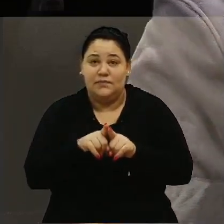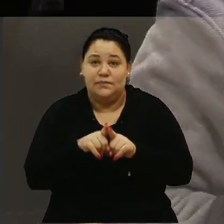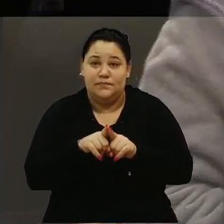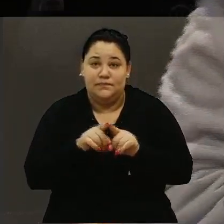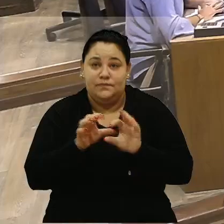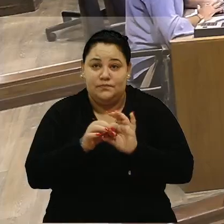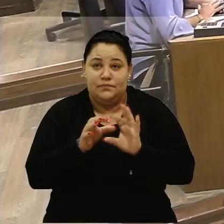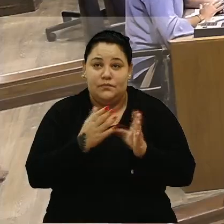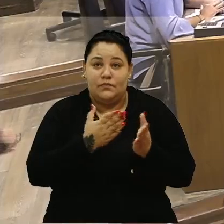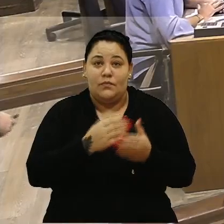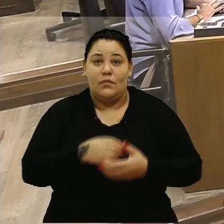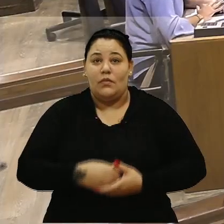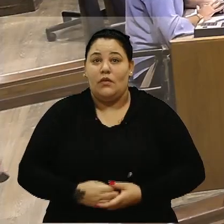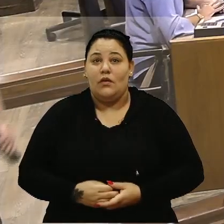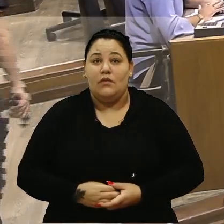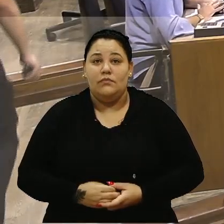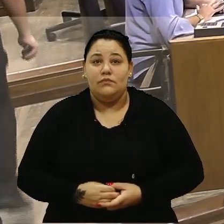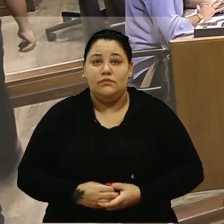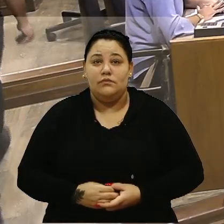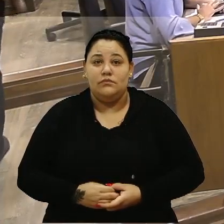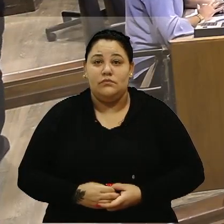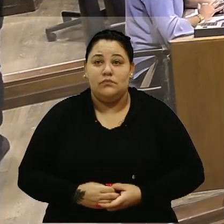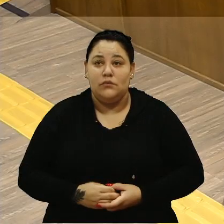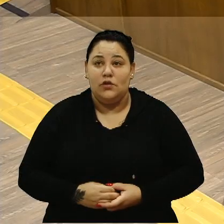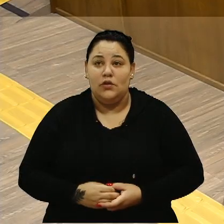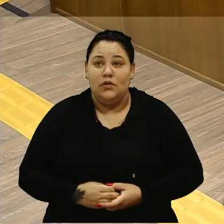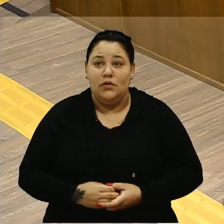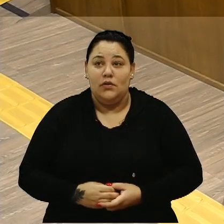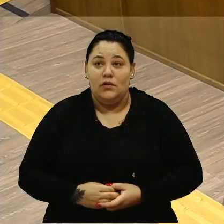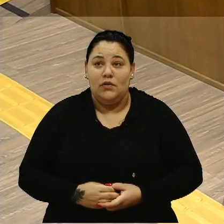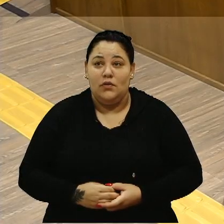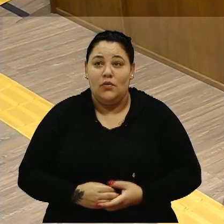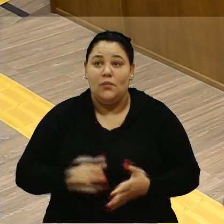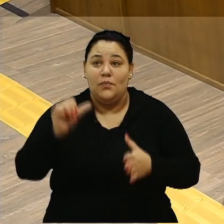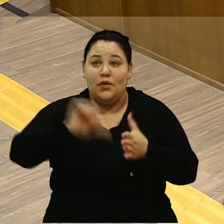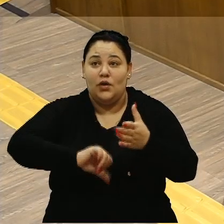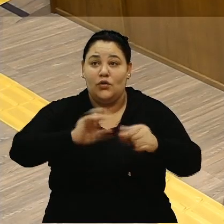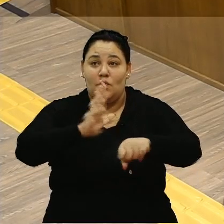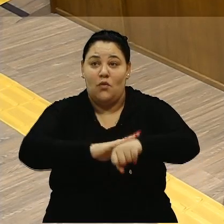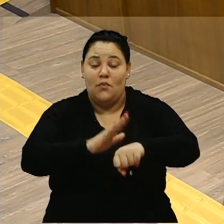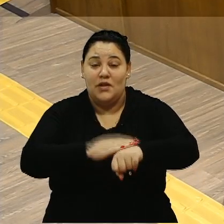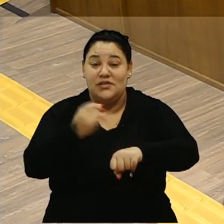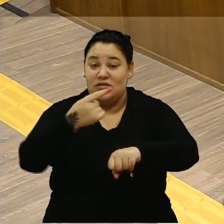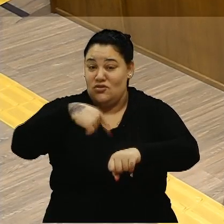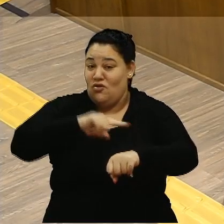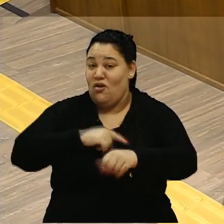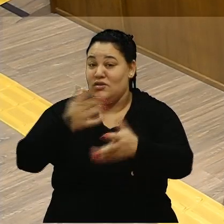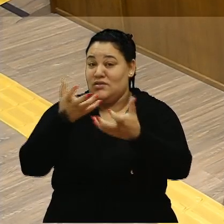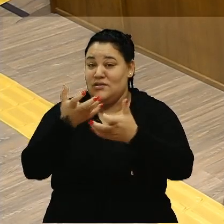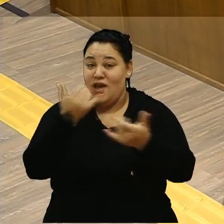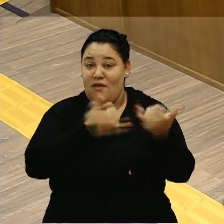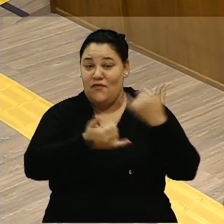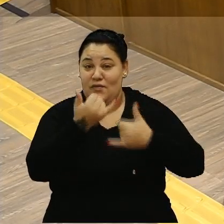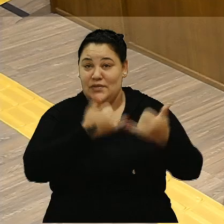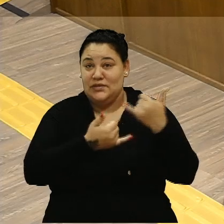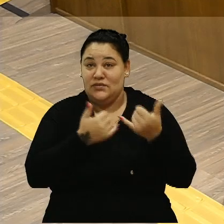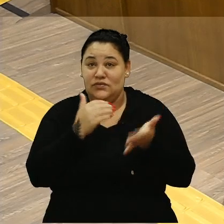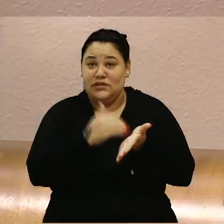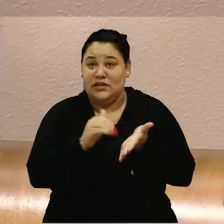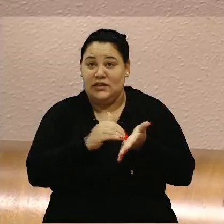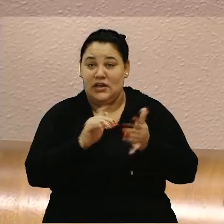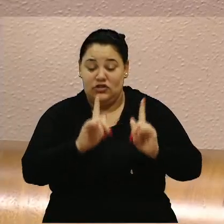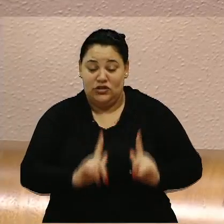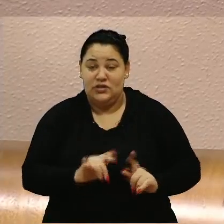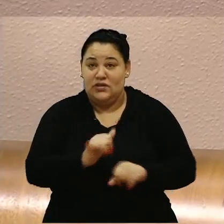imediato. E o pior, nesse caso, vereador Cláudio Libardi, é que se nós quisermos informações do secretário de Gestão Estratégica e Finanças do